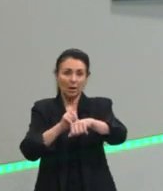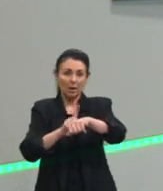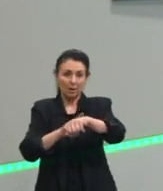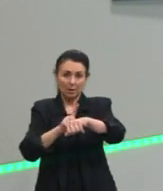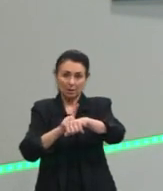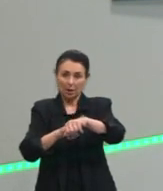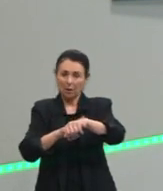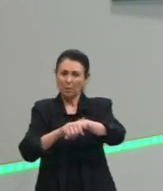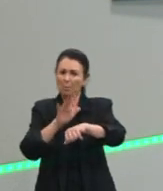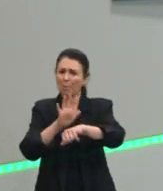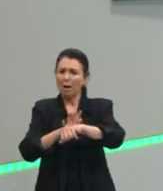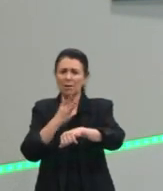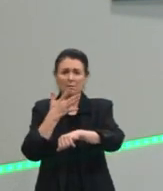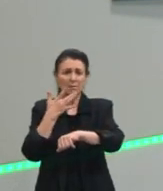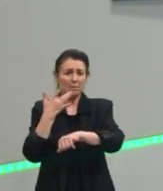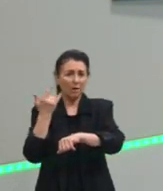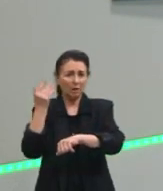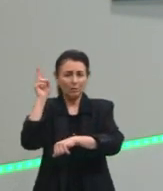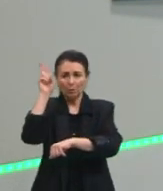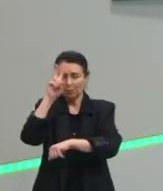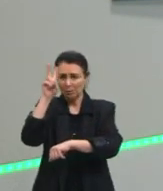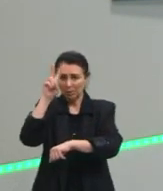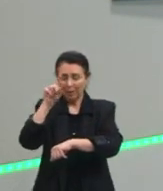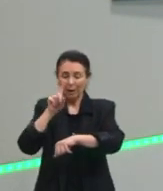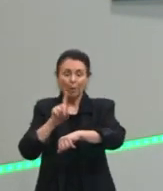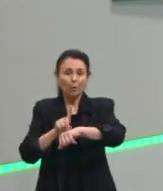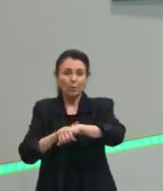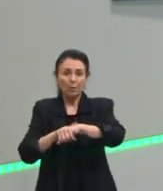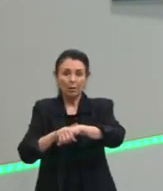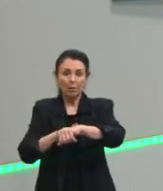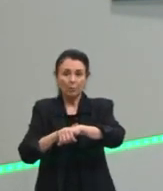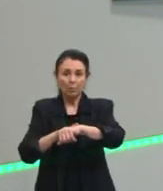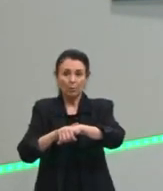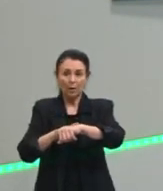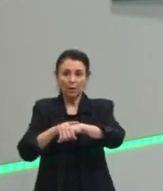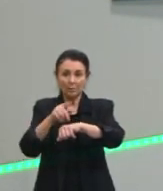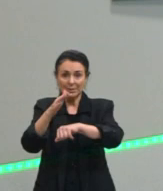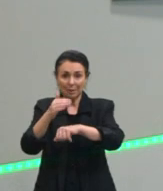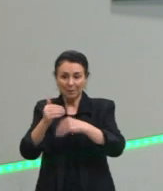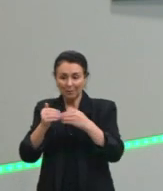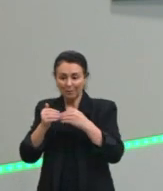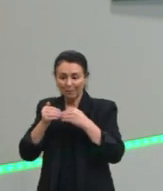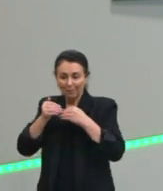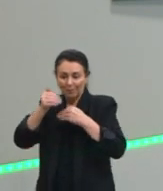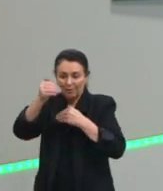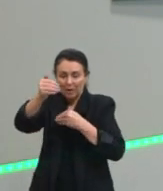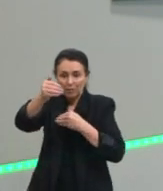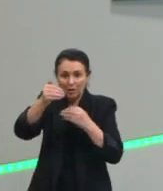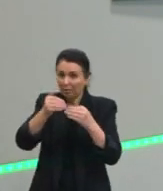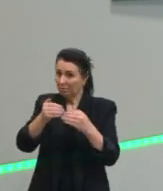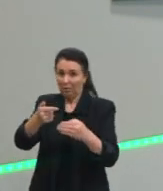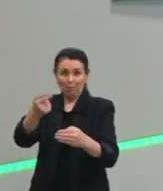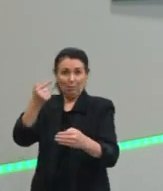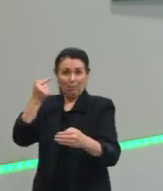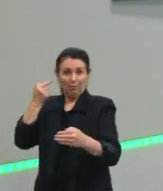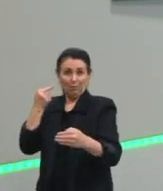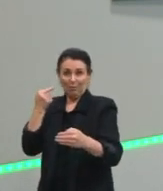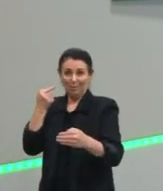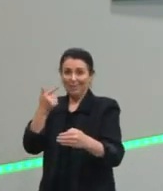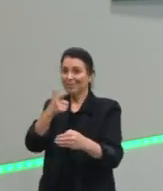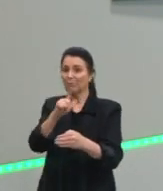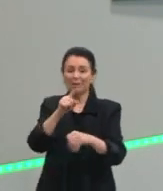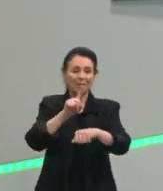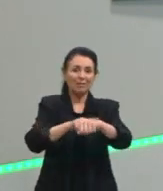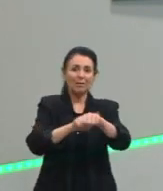tempo é mais fácil indo da gente lembrar porque o tempo ele só vai para frente né gente ele não volta então outra coisa importante não existe tempo